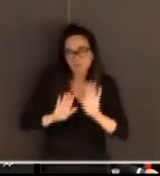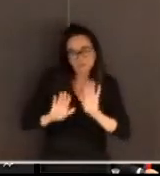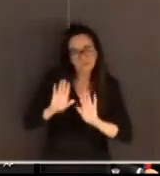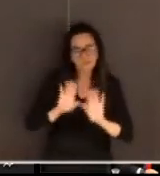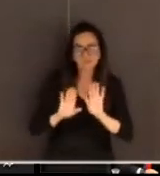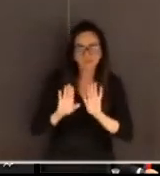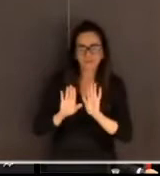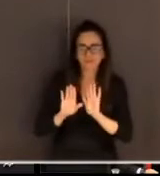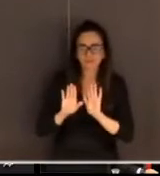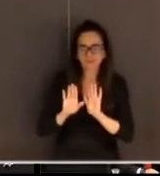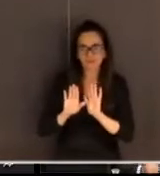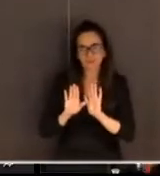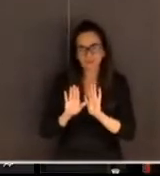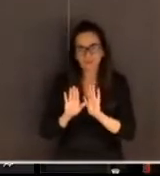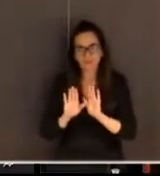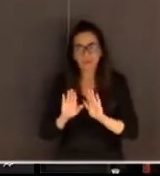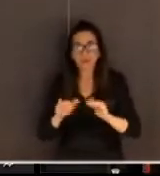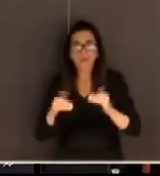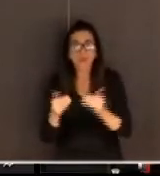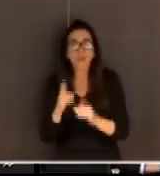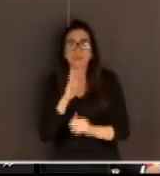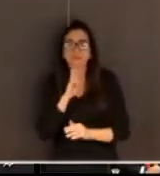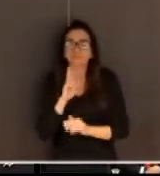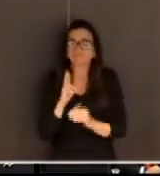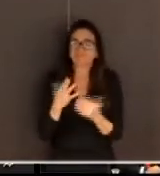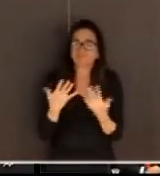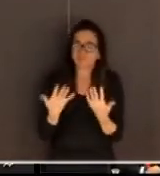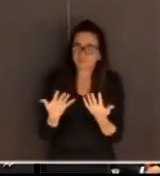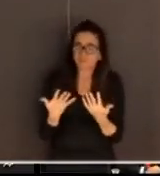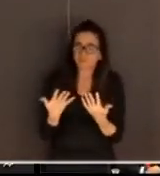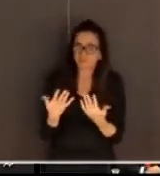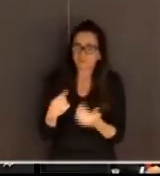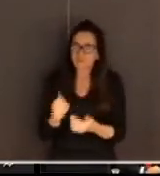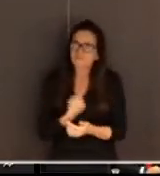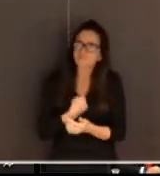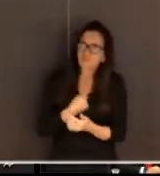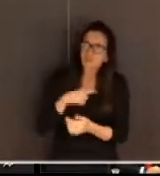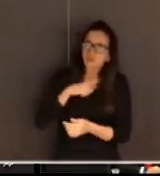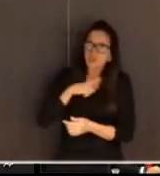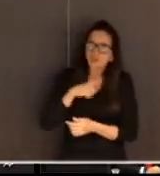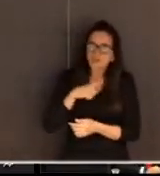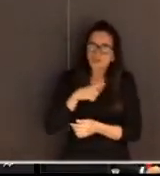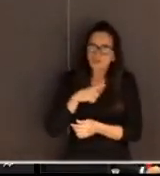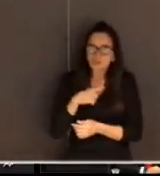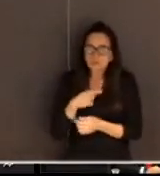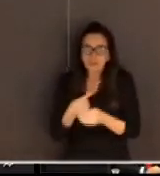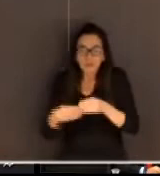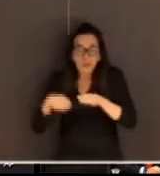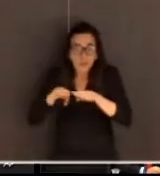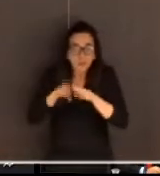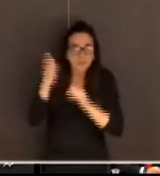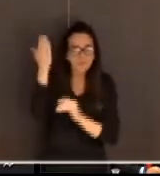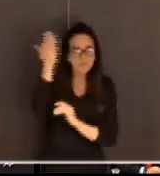disso? A consequência disso é que, por eu ter um princípio geral da inclusão de prova e ter estas